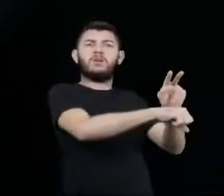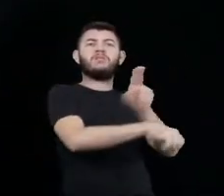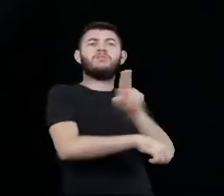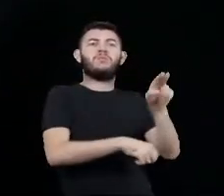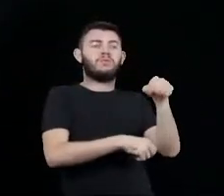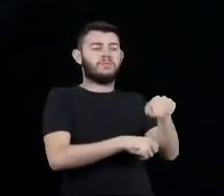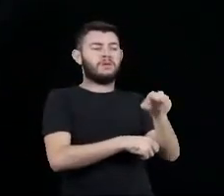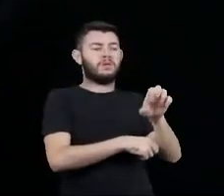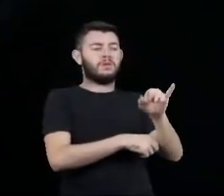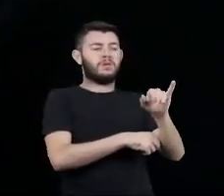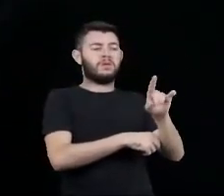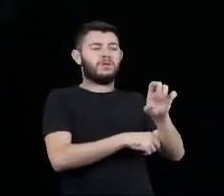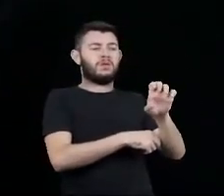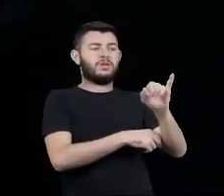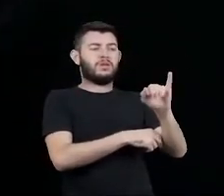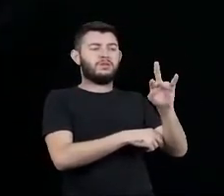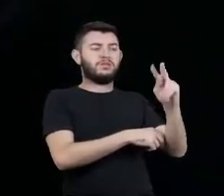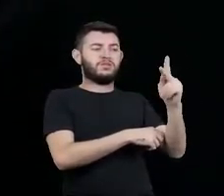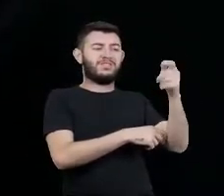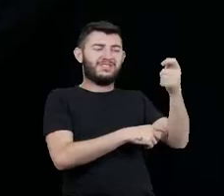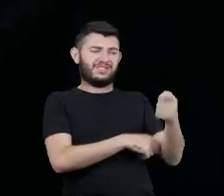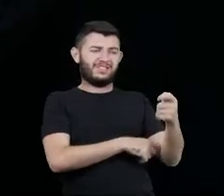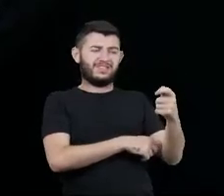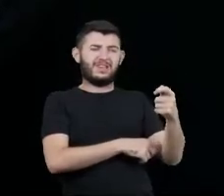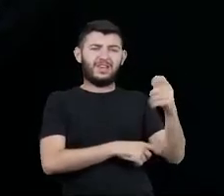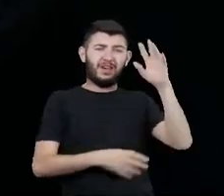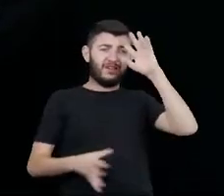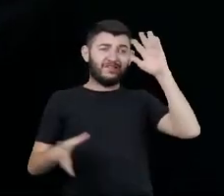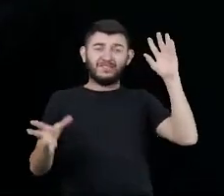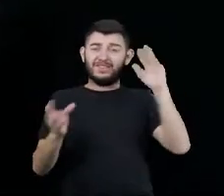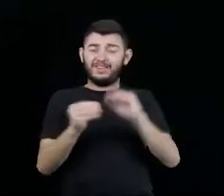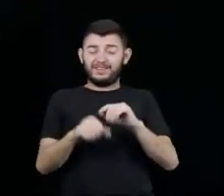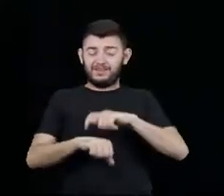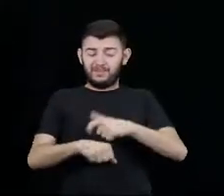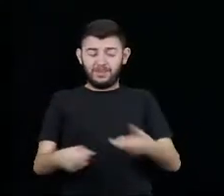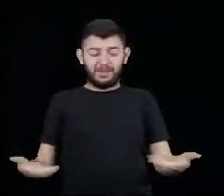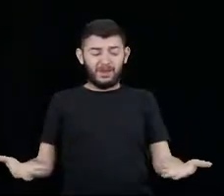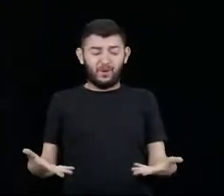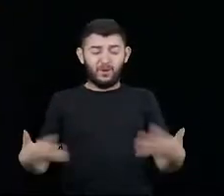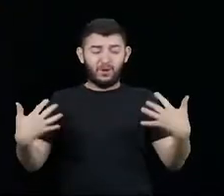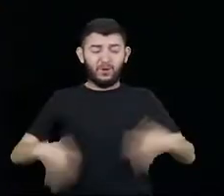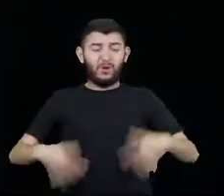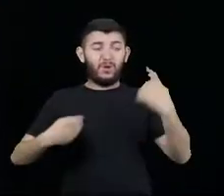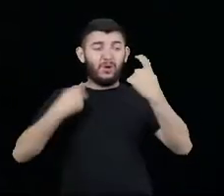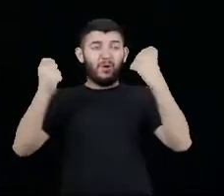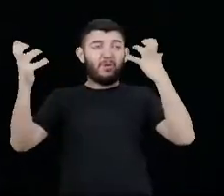não acontecer, principalmente nos tempos que a gente está vivendo agora.